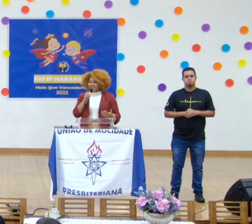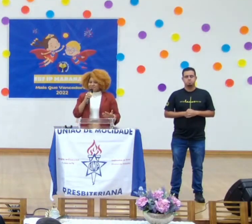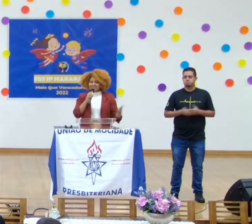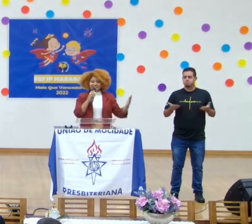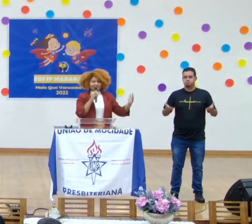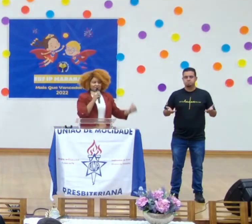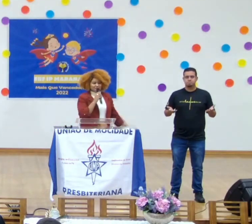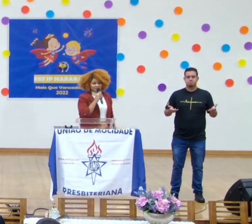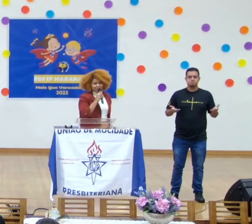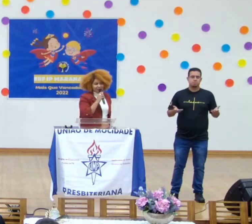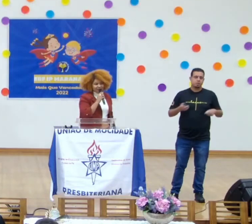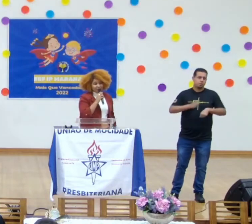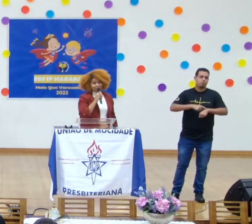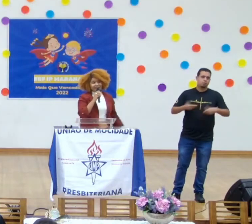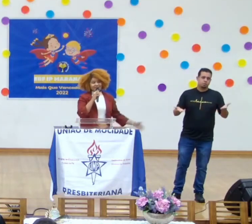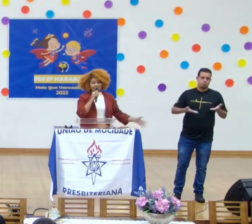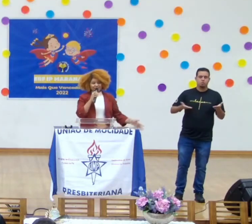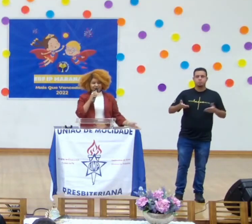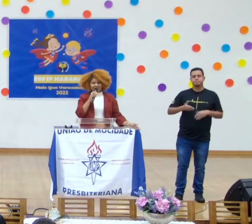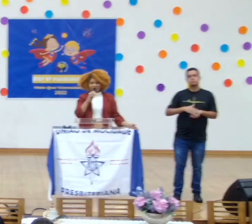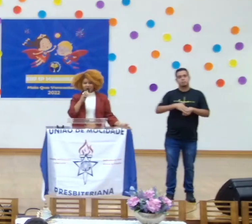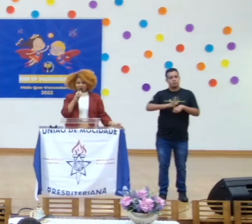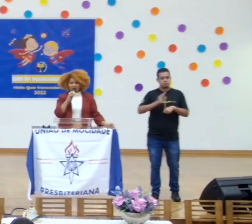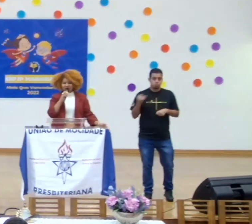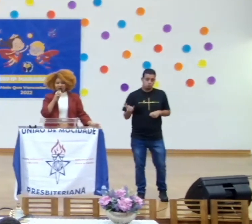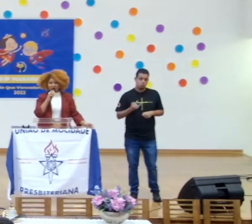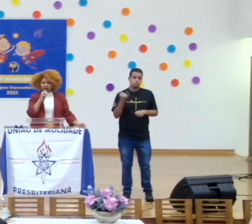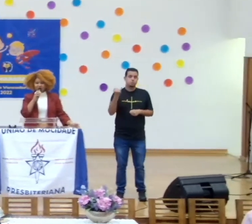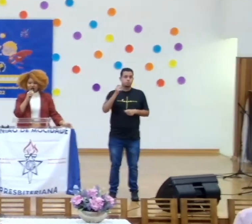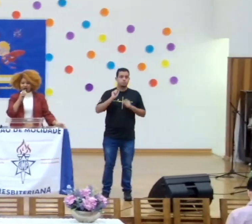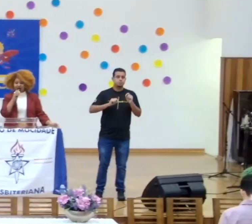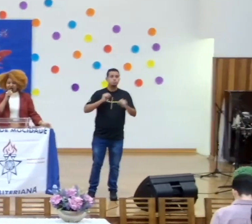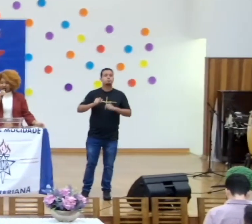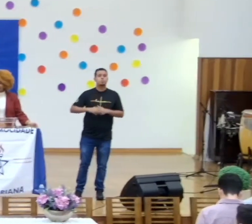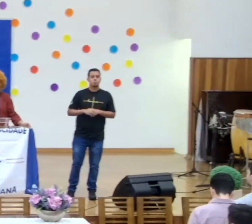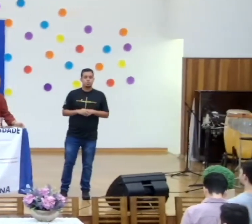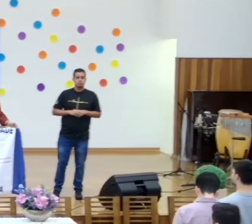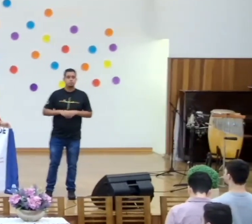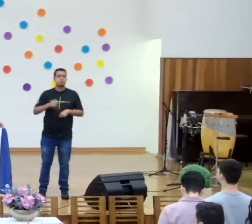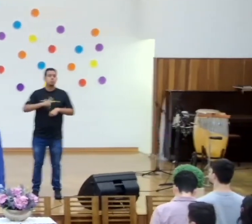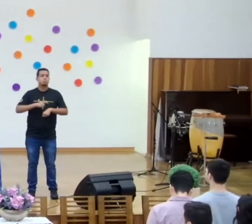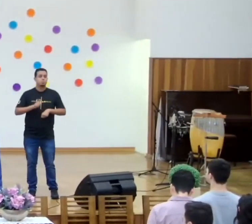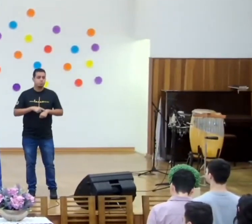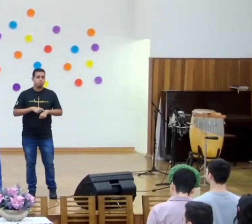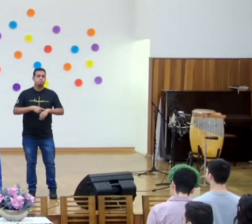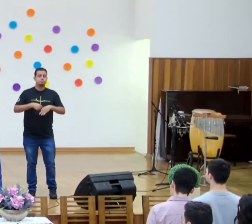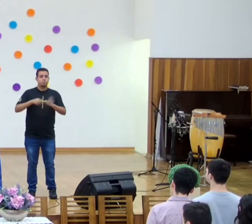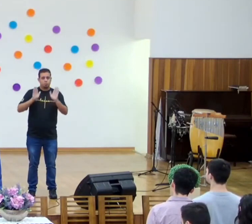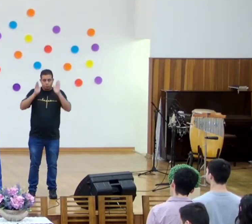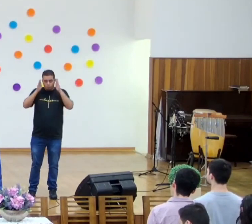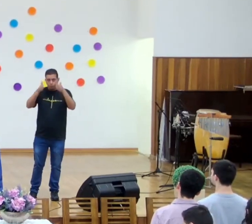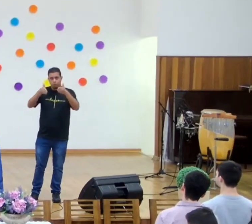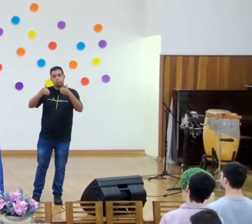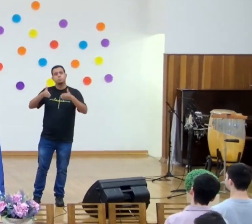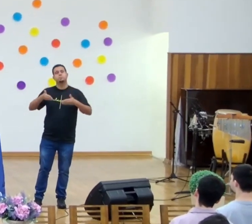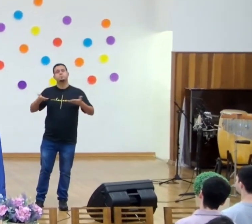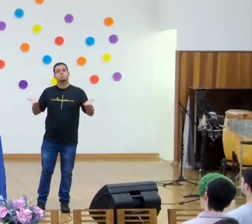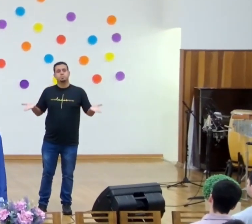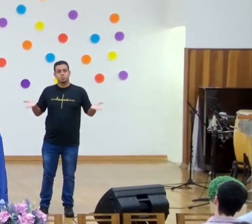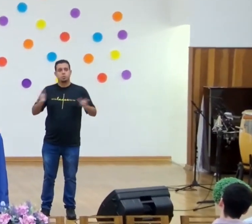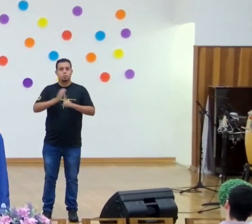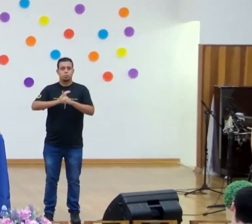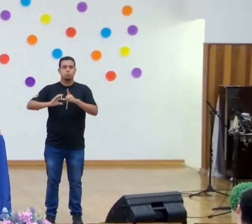E chegamos no momento mais importante, momento em que é central neste momento de